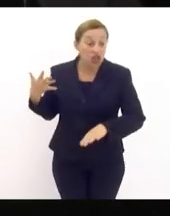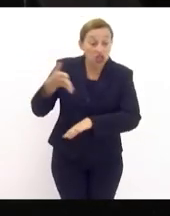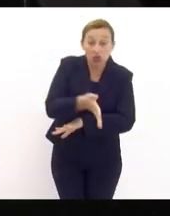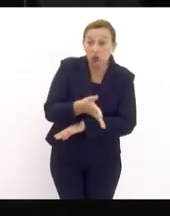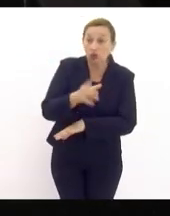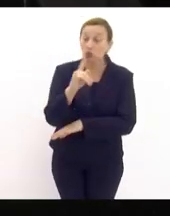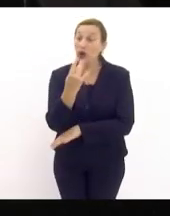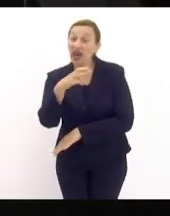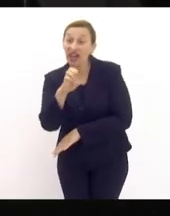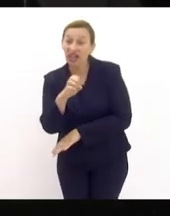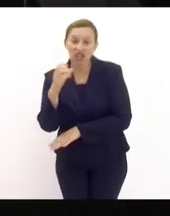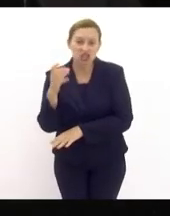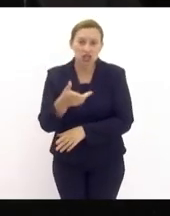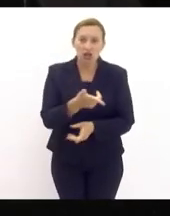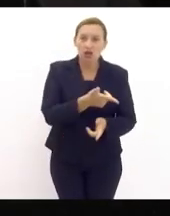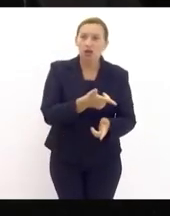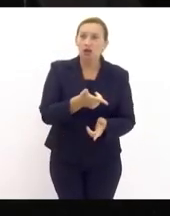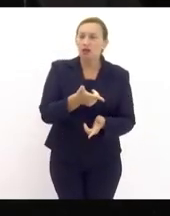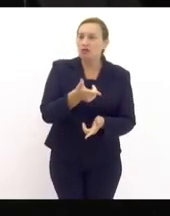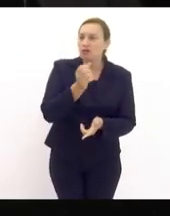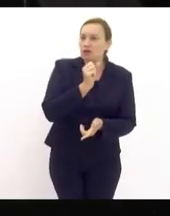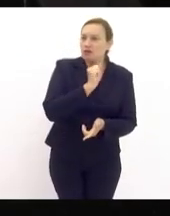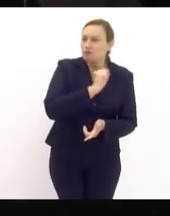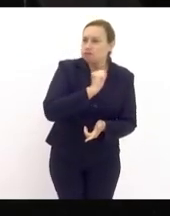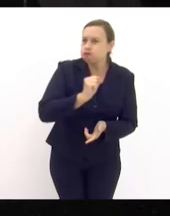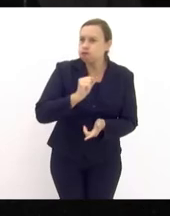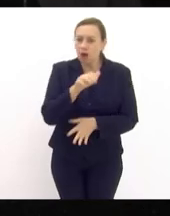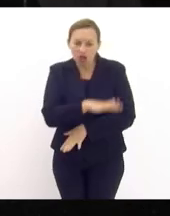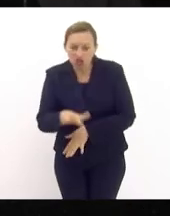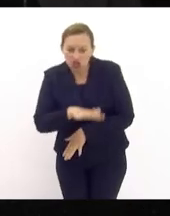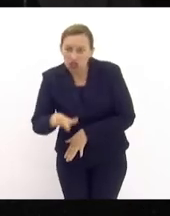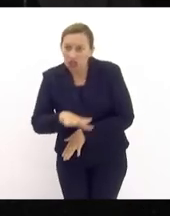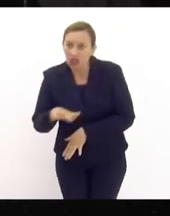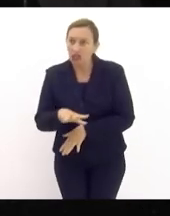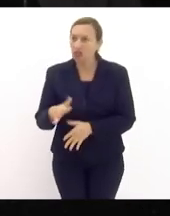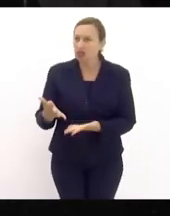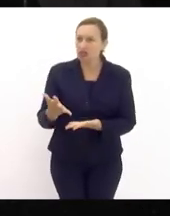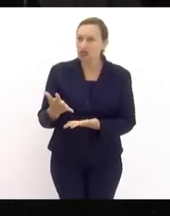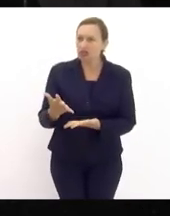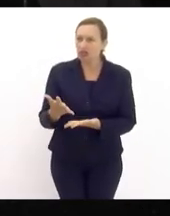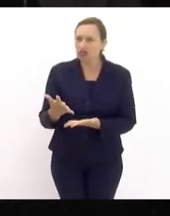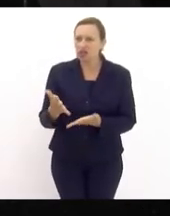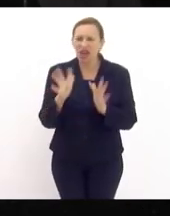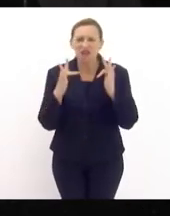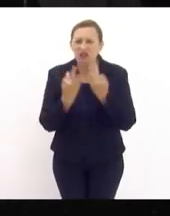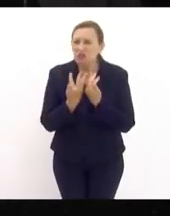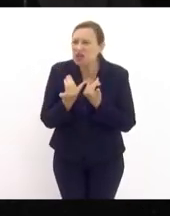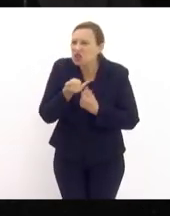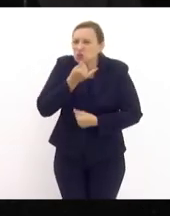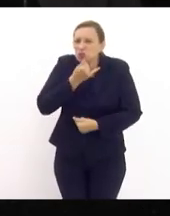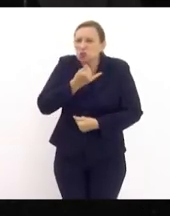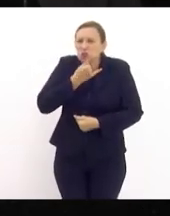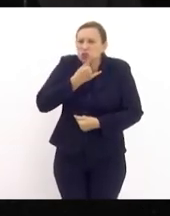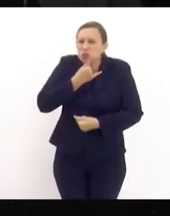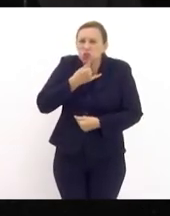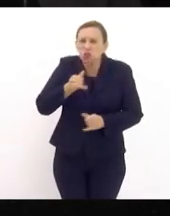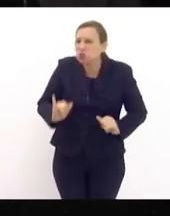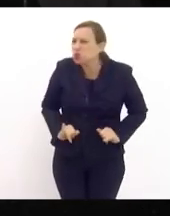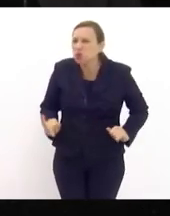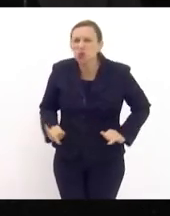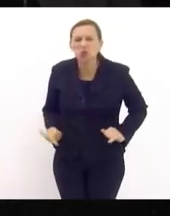creche, assassinando assim aquelas crianças, abrindo uma ferida imensa no coração daqueles pais.